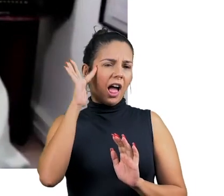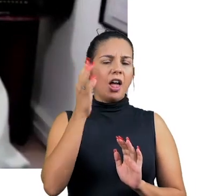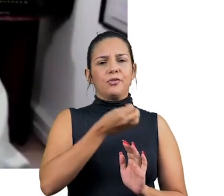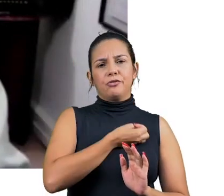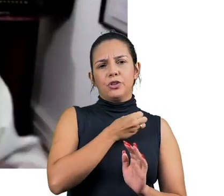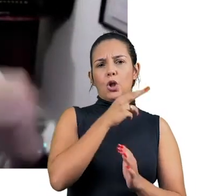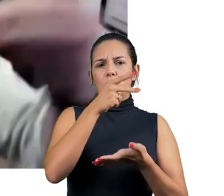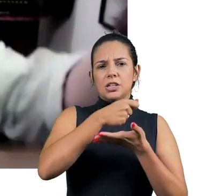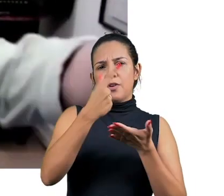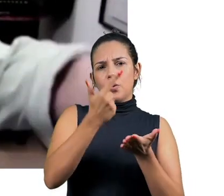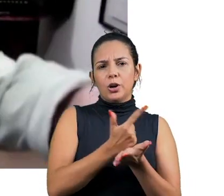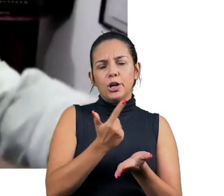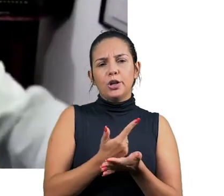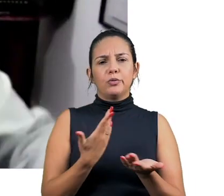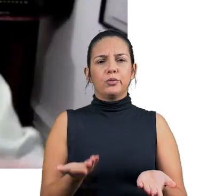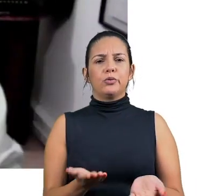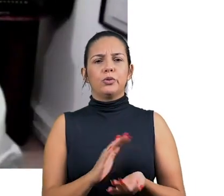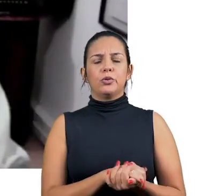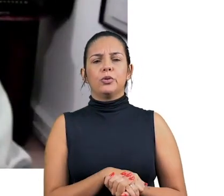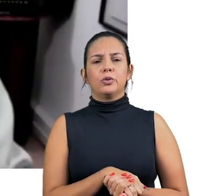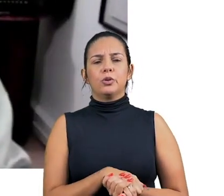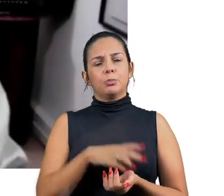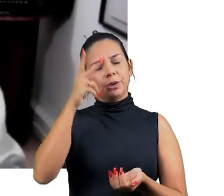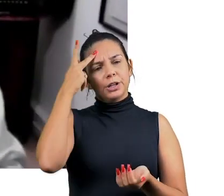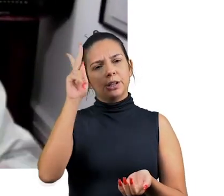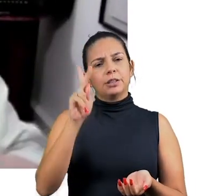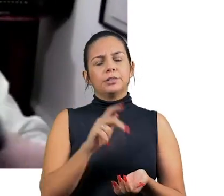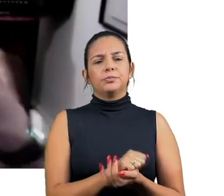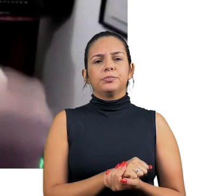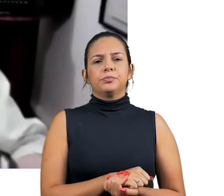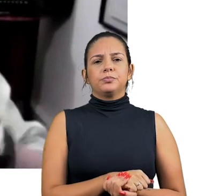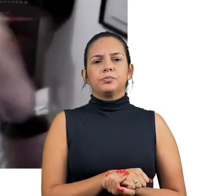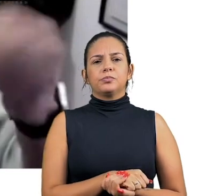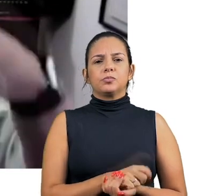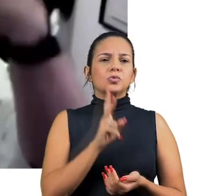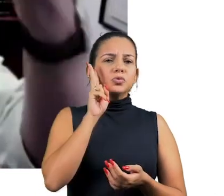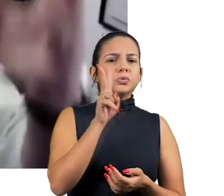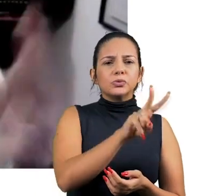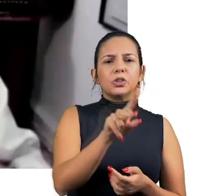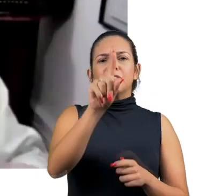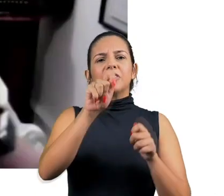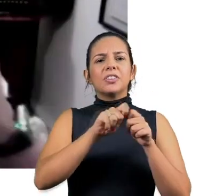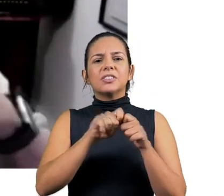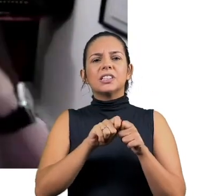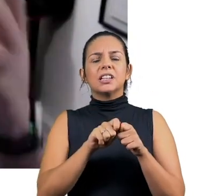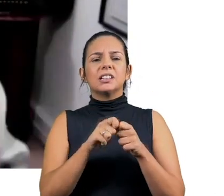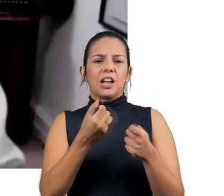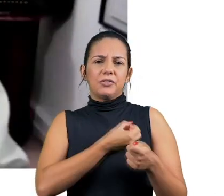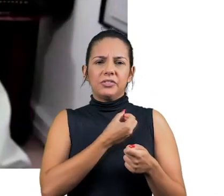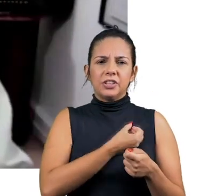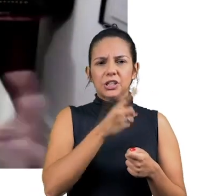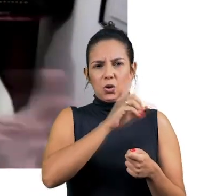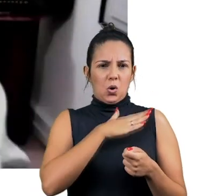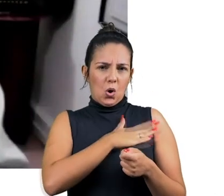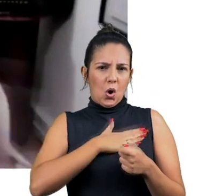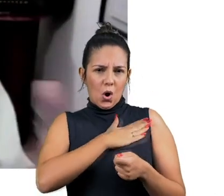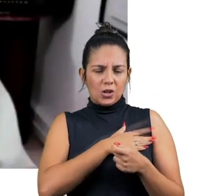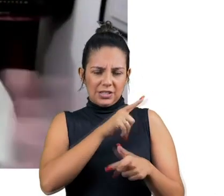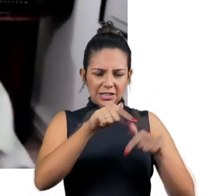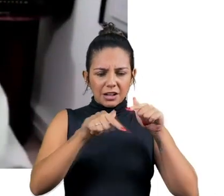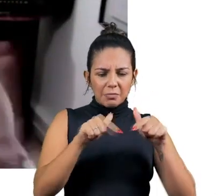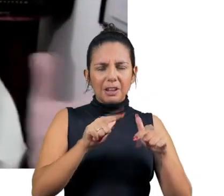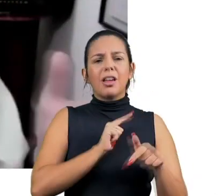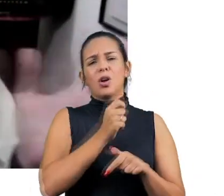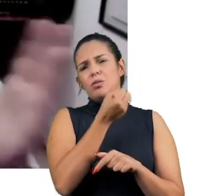vida, ou para escrever um livro, não é? Para ver o que você vai fazer da vida, que você não está gostando daquele emprego.